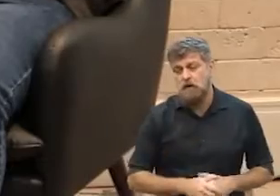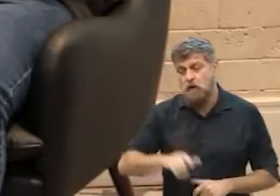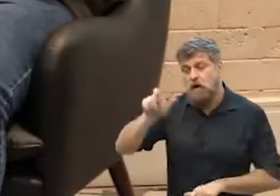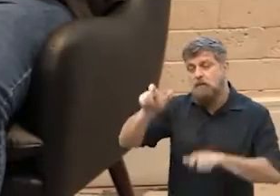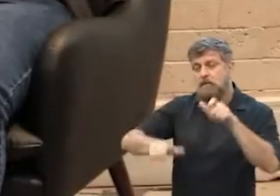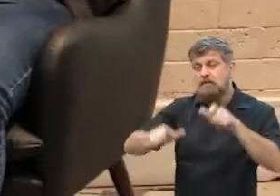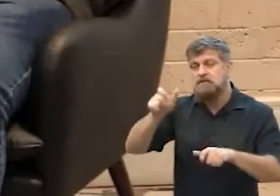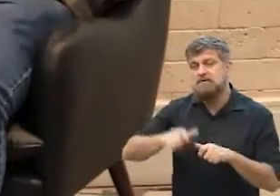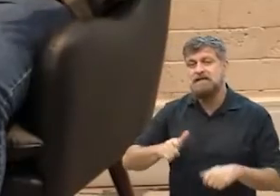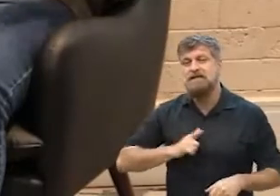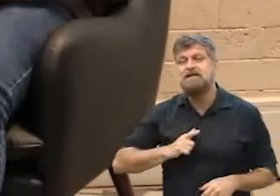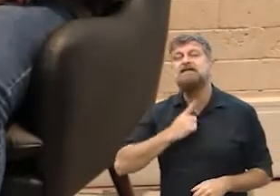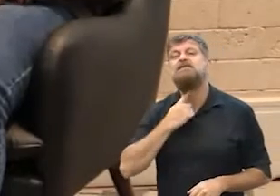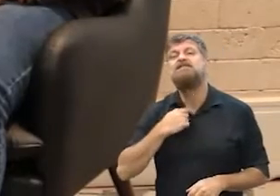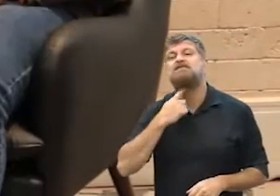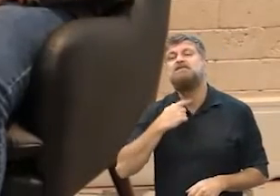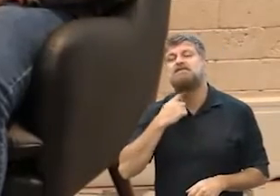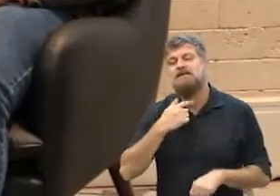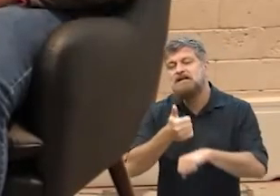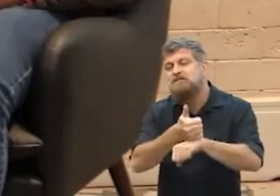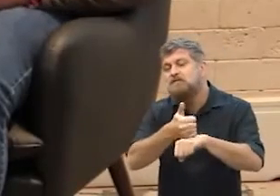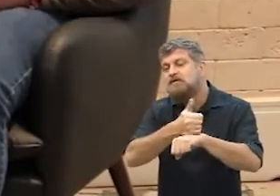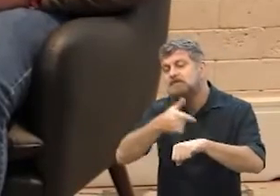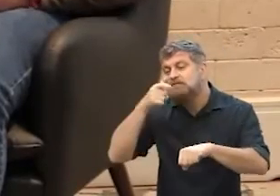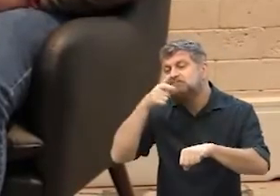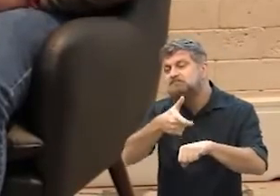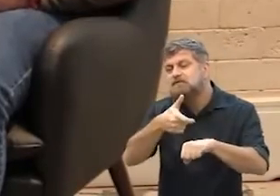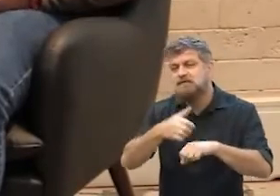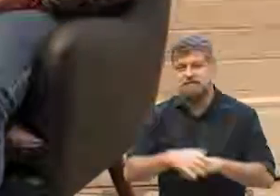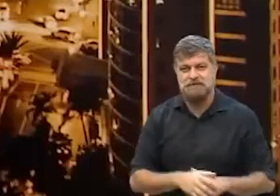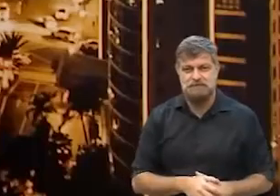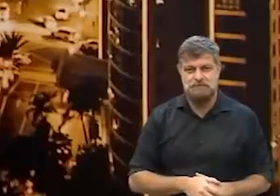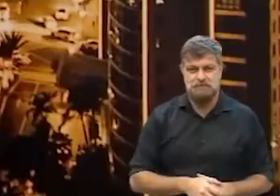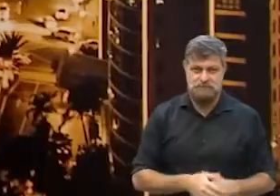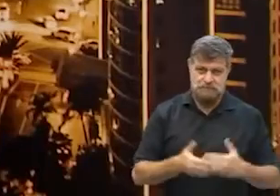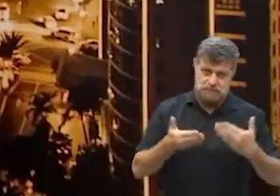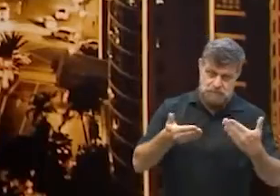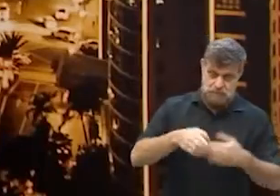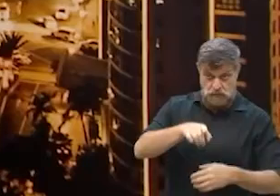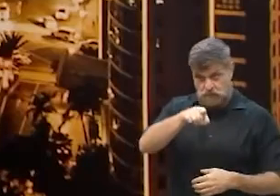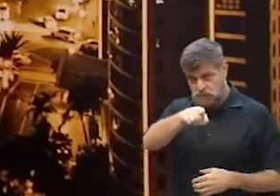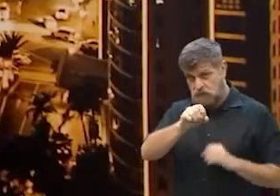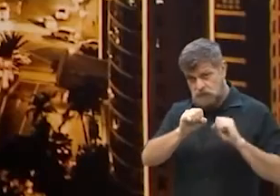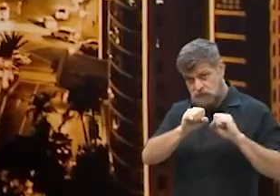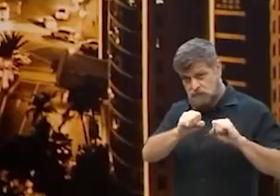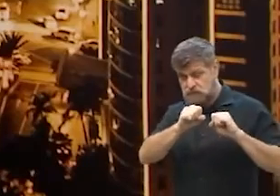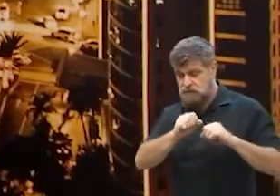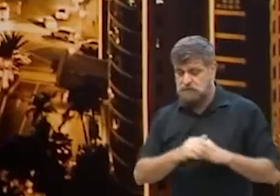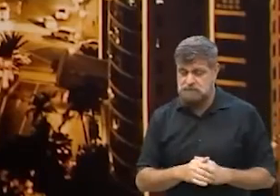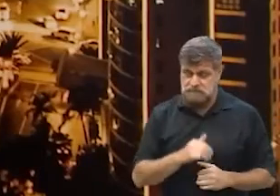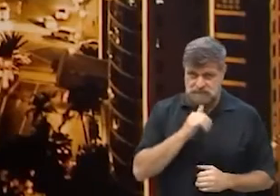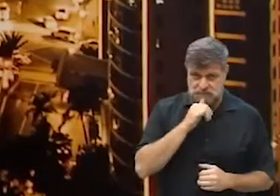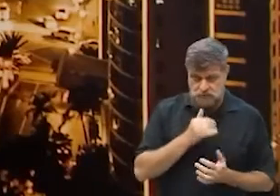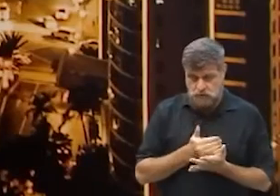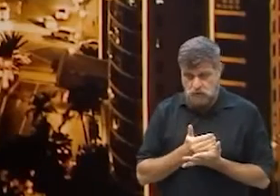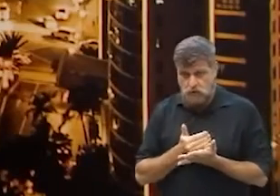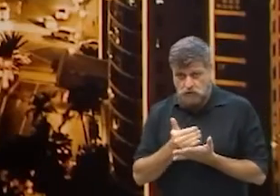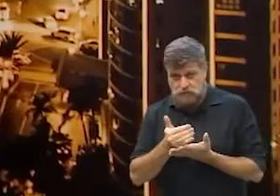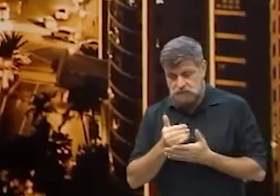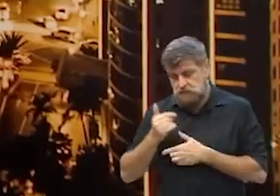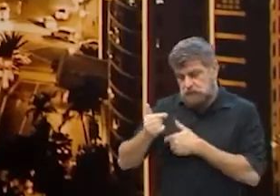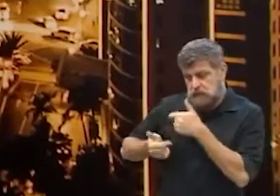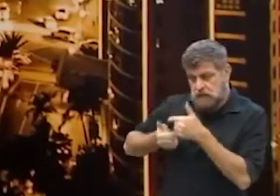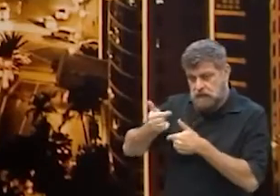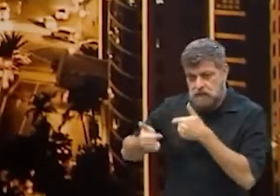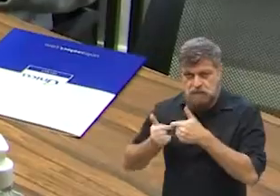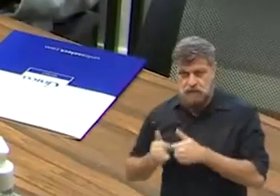pessoal que tem interesse em ser corretor? Olha, você pode, ou de início,